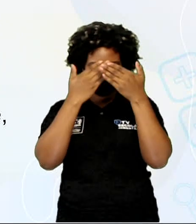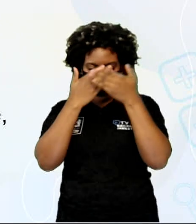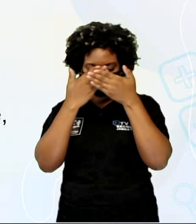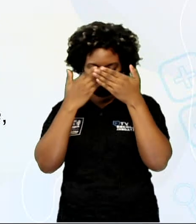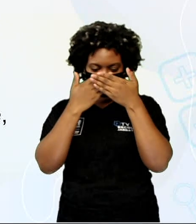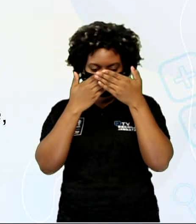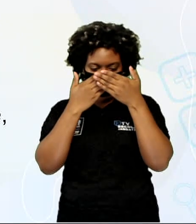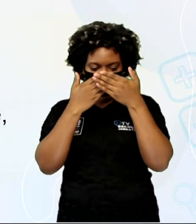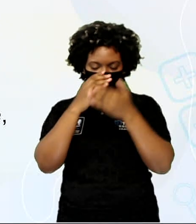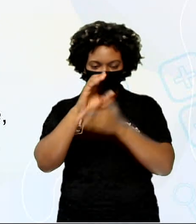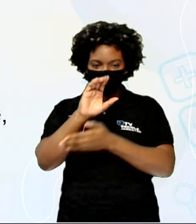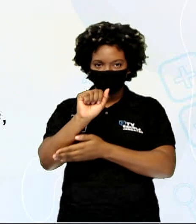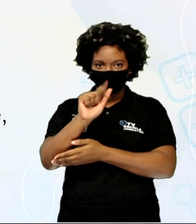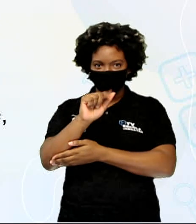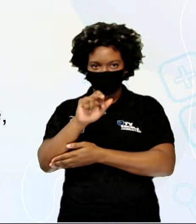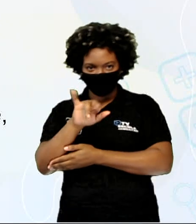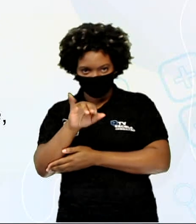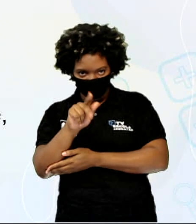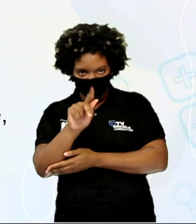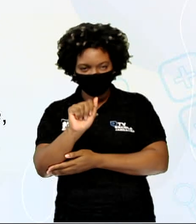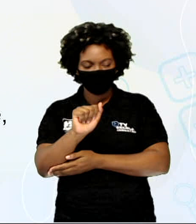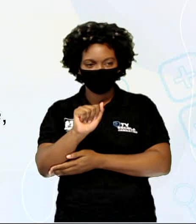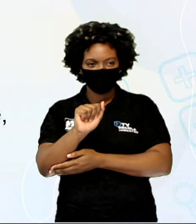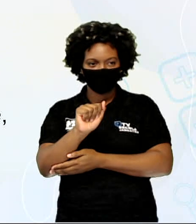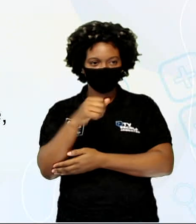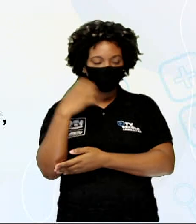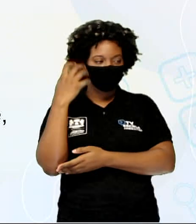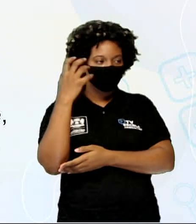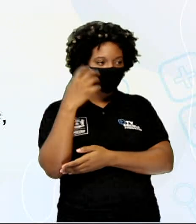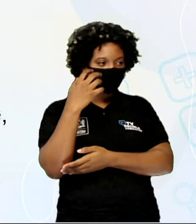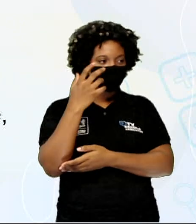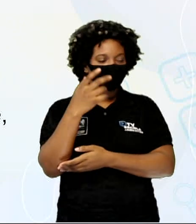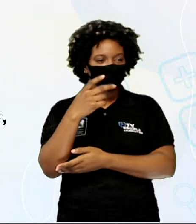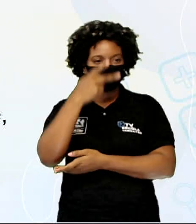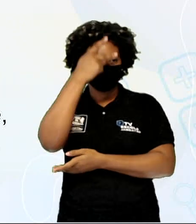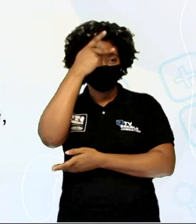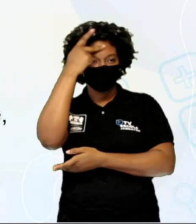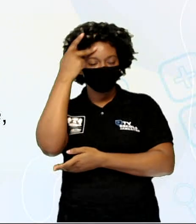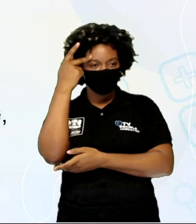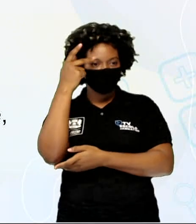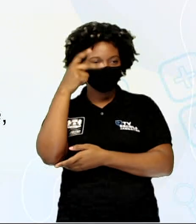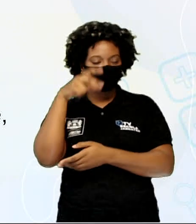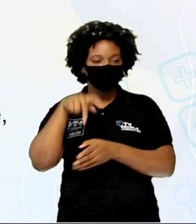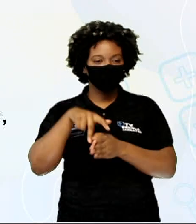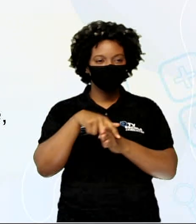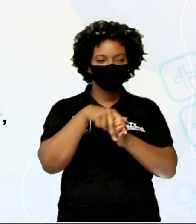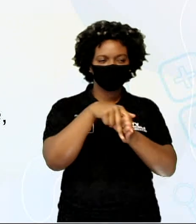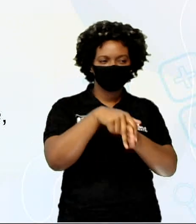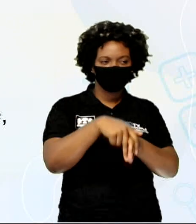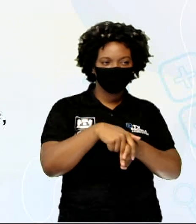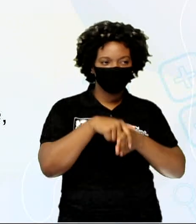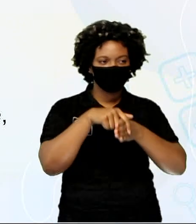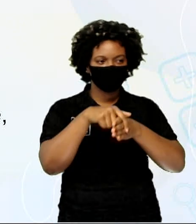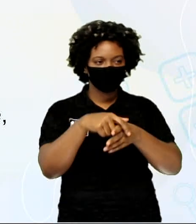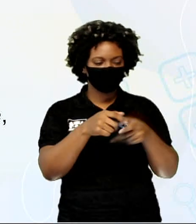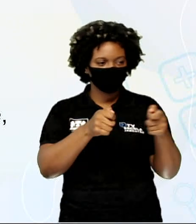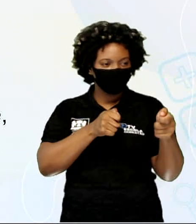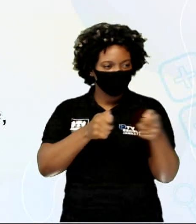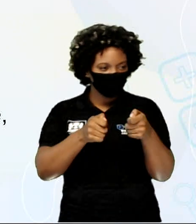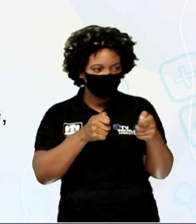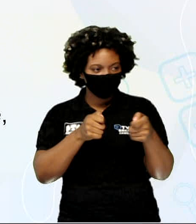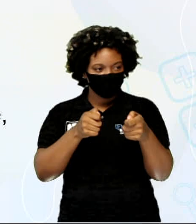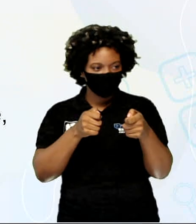chamada caipora. Eu canto o vaqueiro vestido de couro, brigando com o touro no